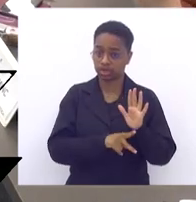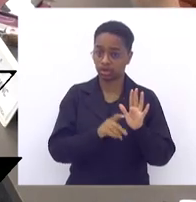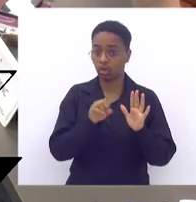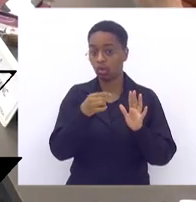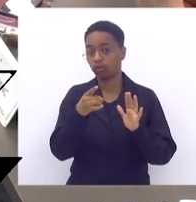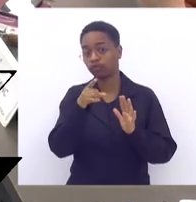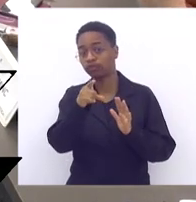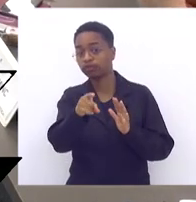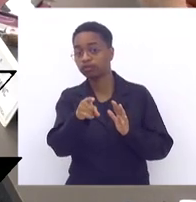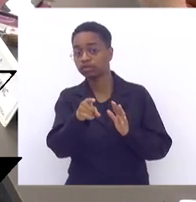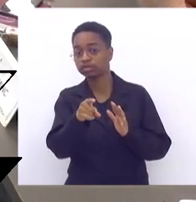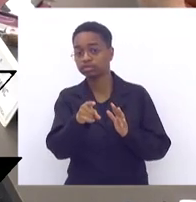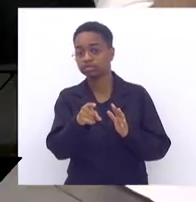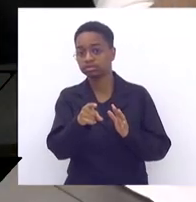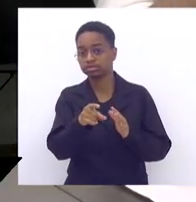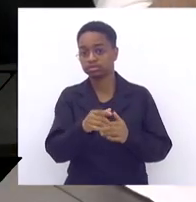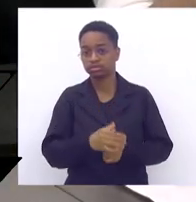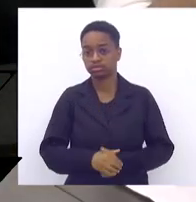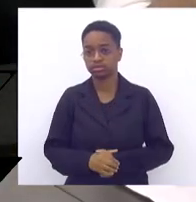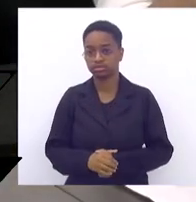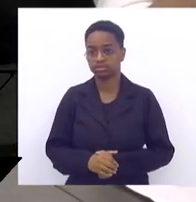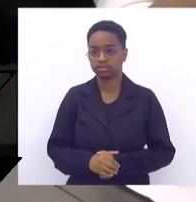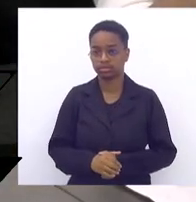Vossa Excelência propondo?